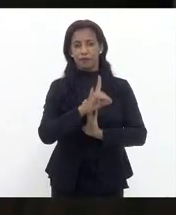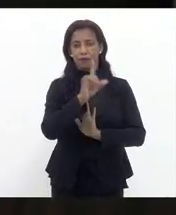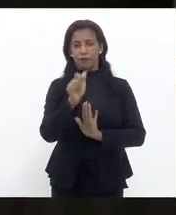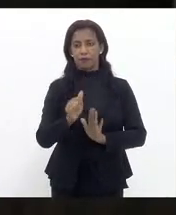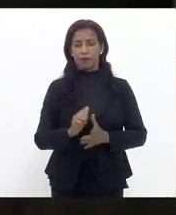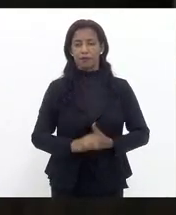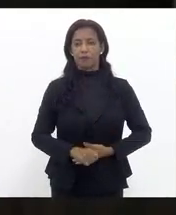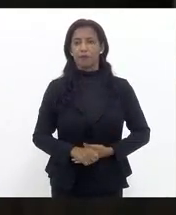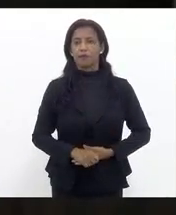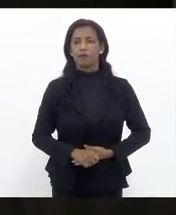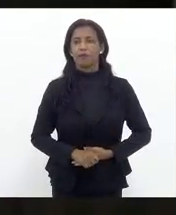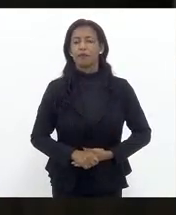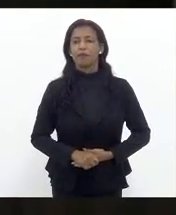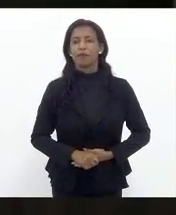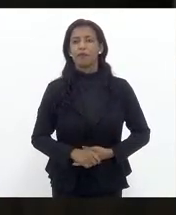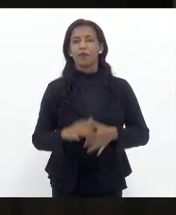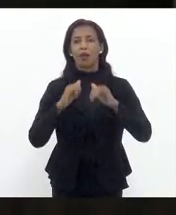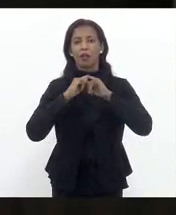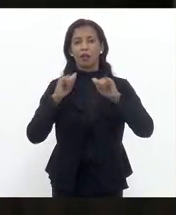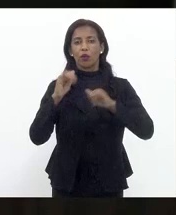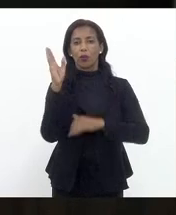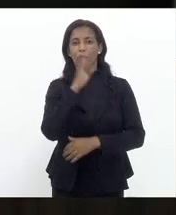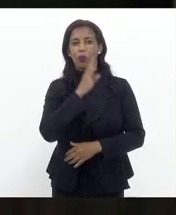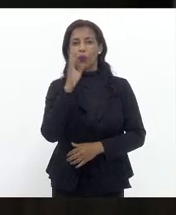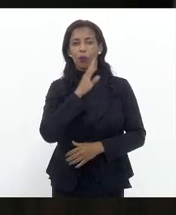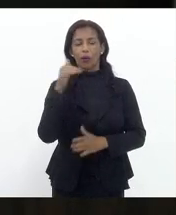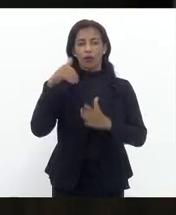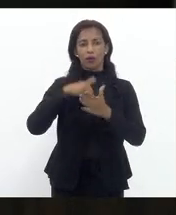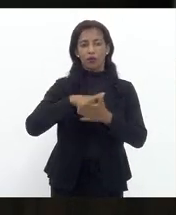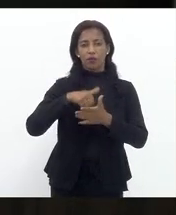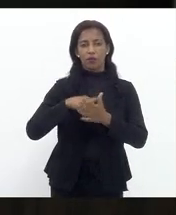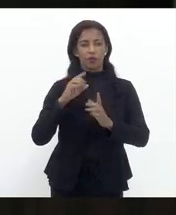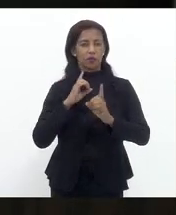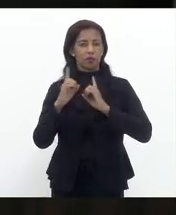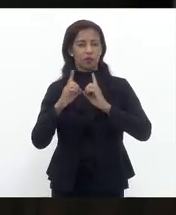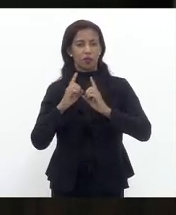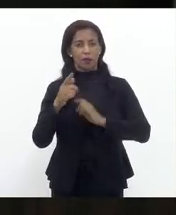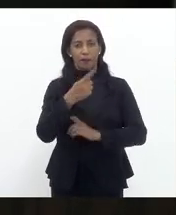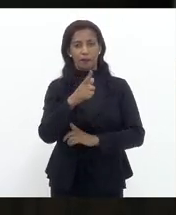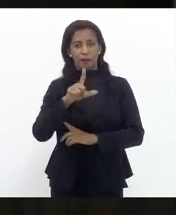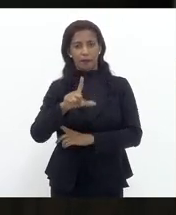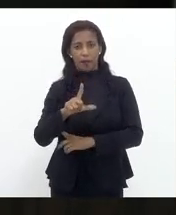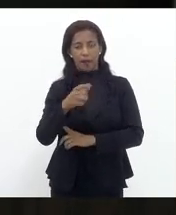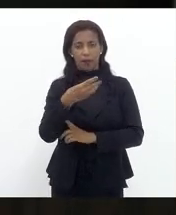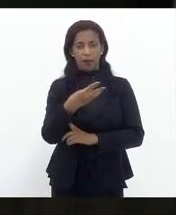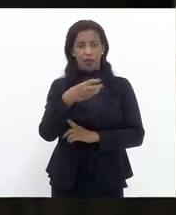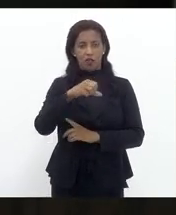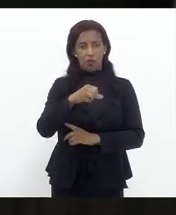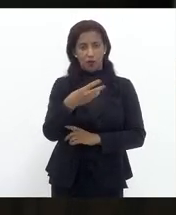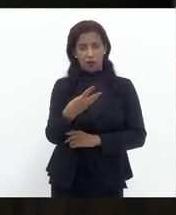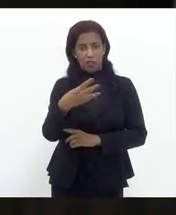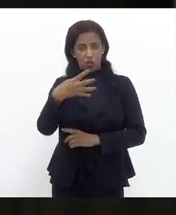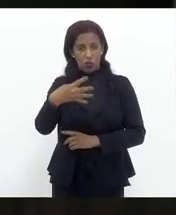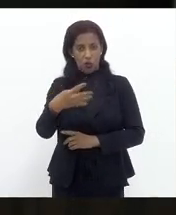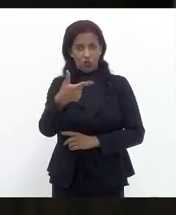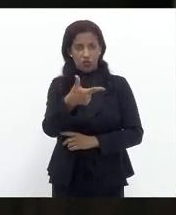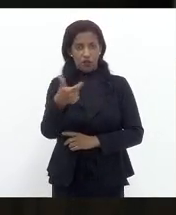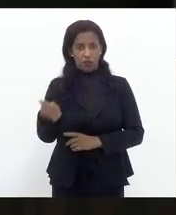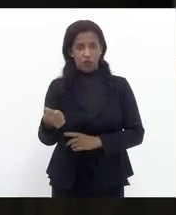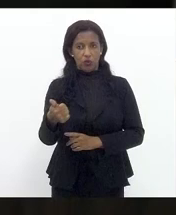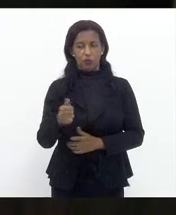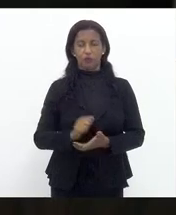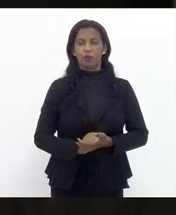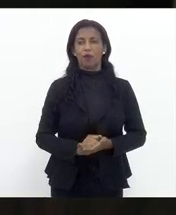dia. Anuncio, em regime de urgência, em votação e discussão única, projeto de lei 3934, de 21, de autoria